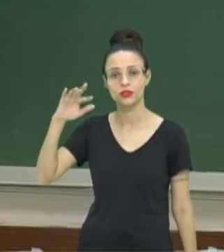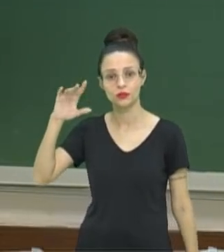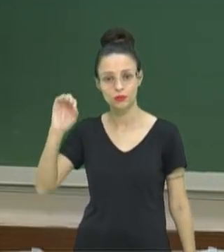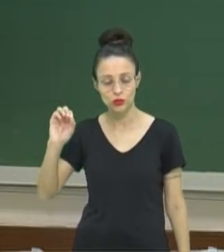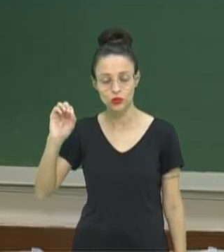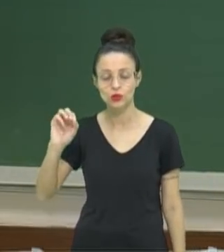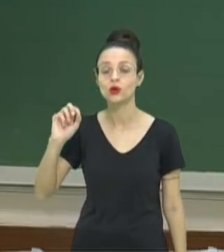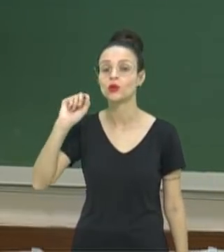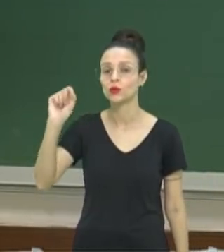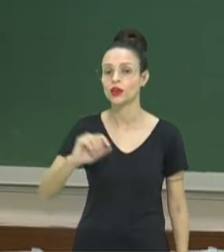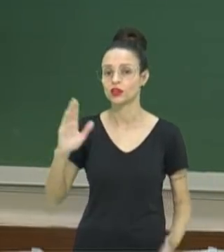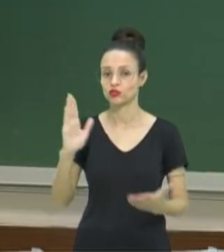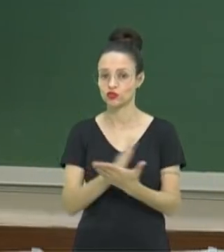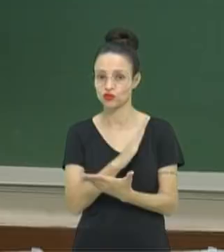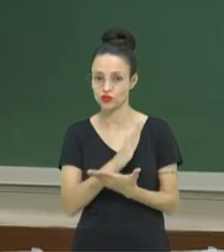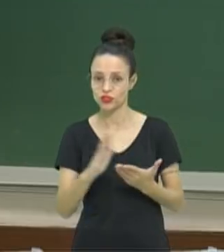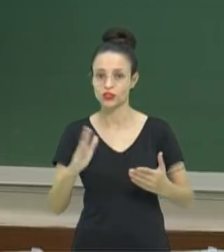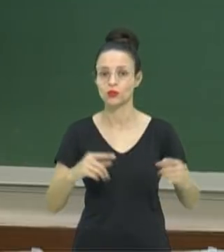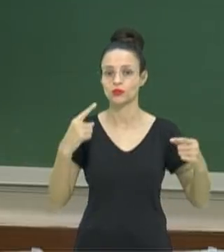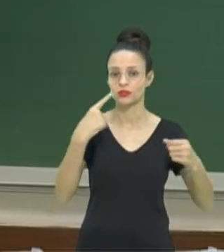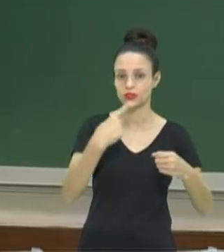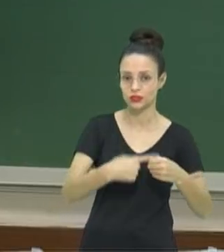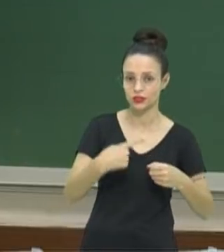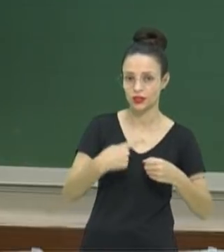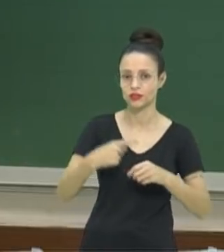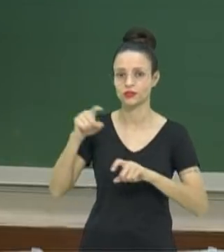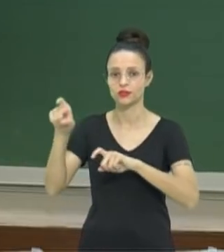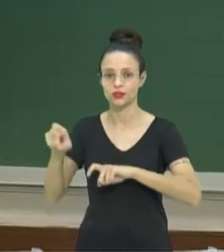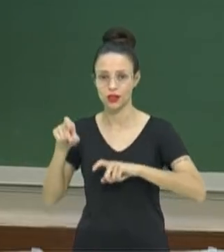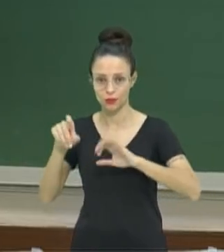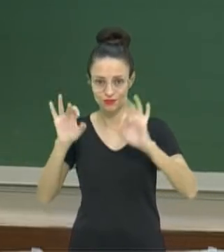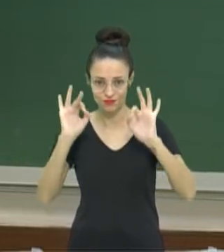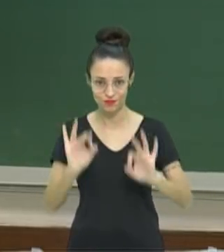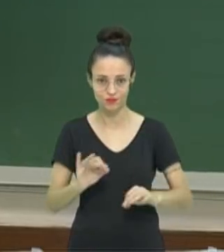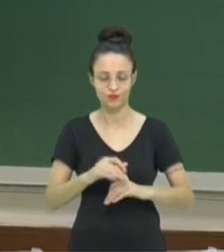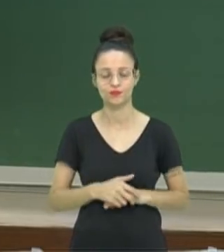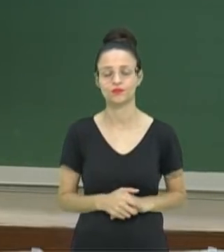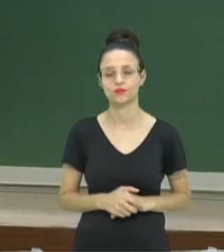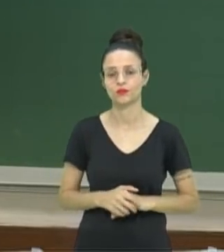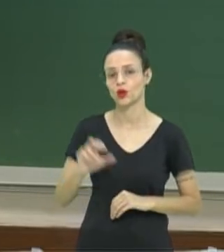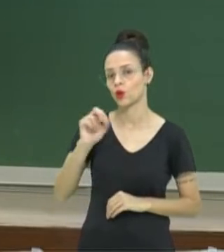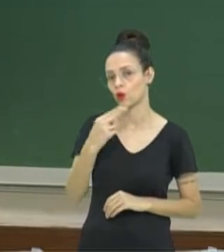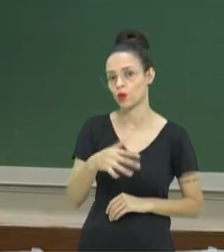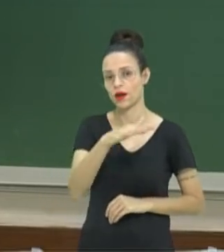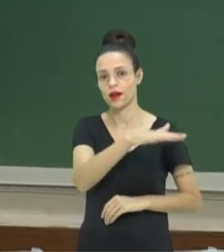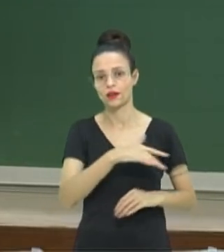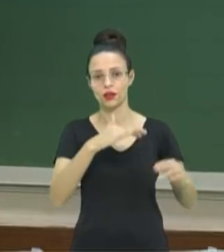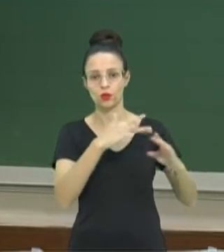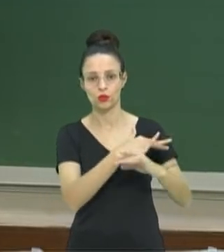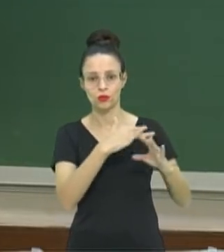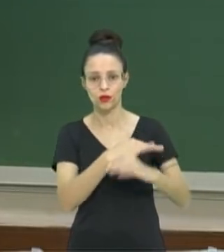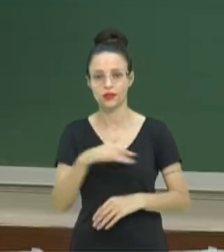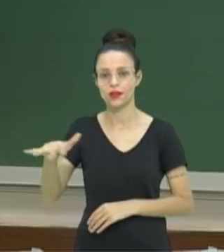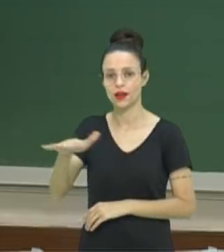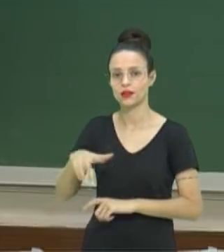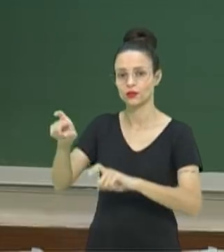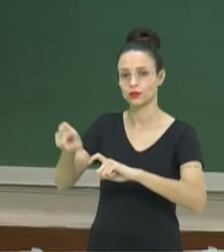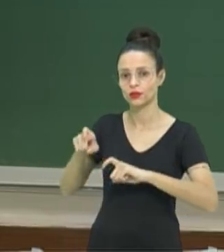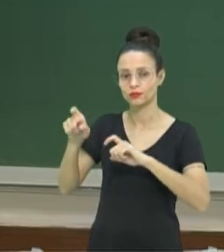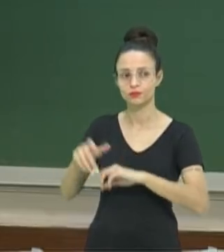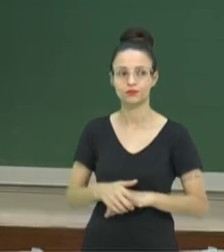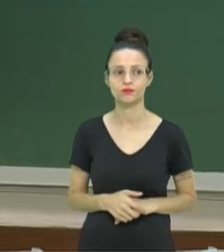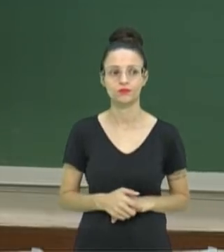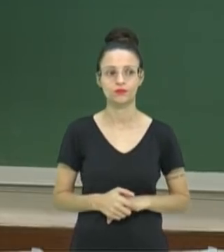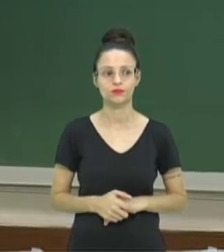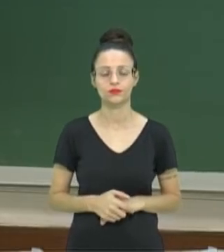dentro dele a divisão cidade e campo, certo? Ou área urbana e área rural.